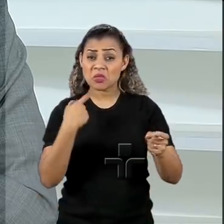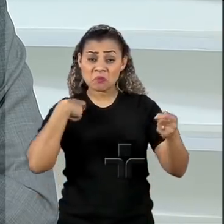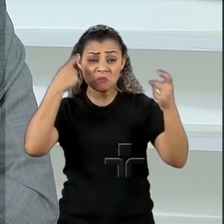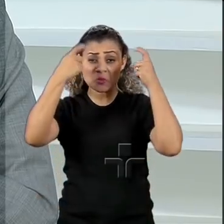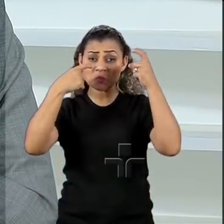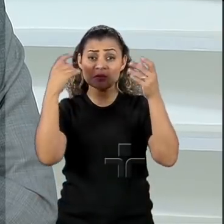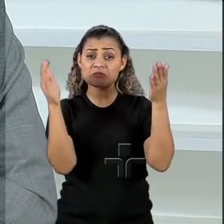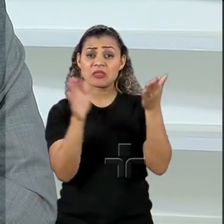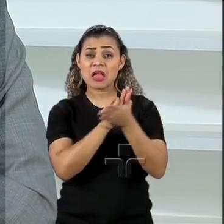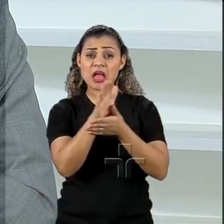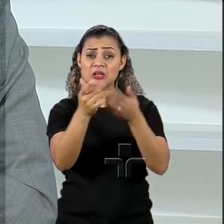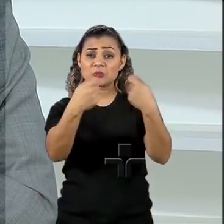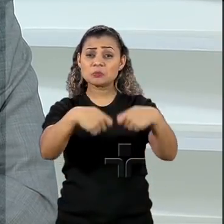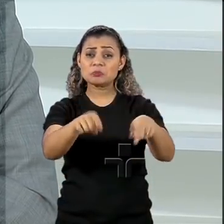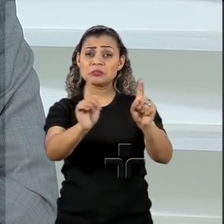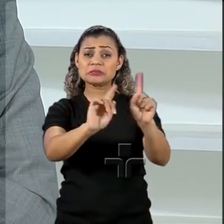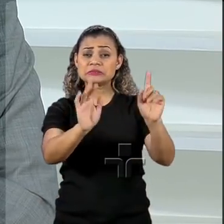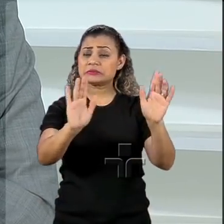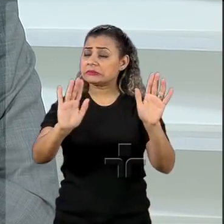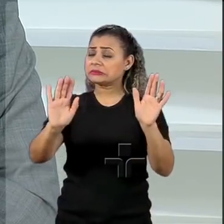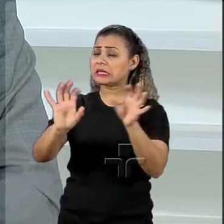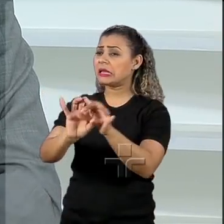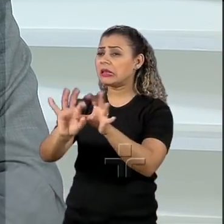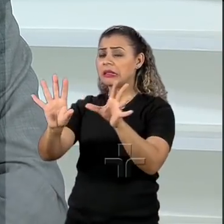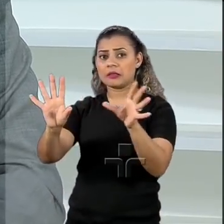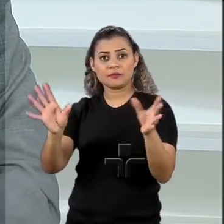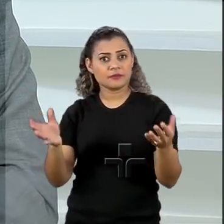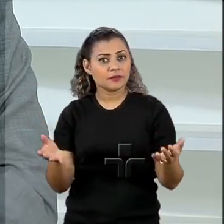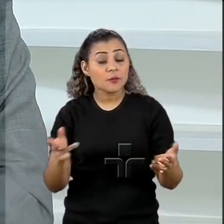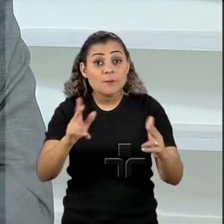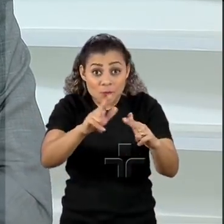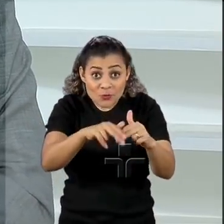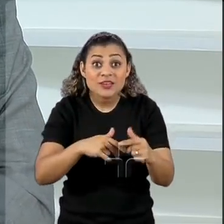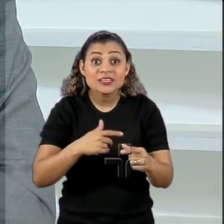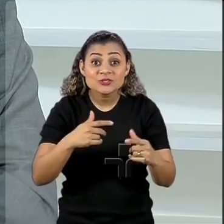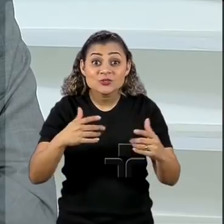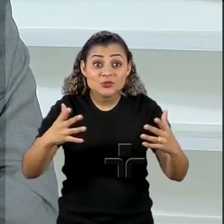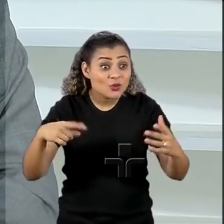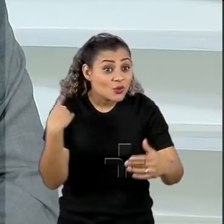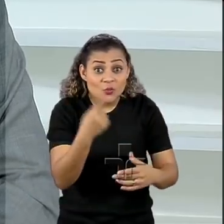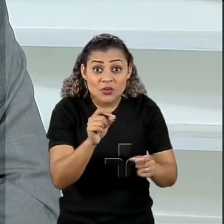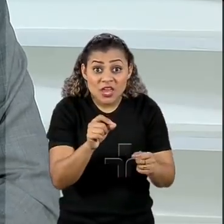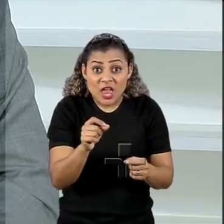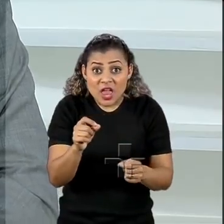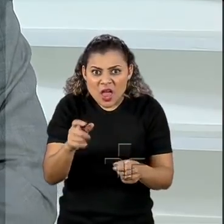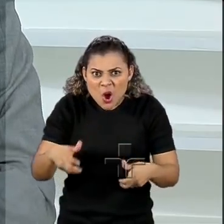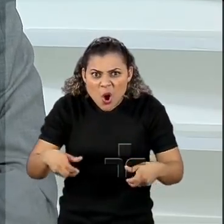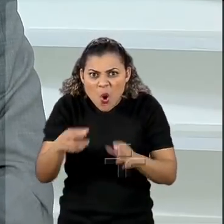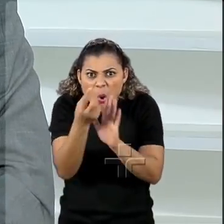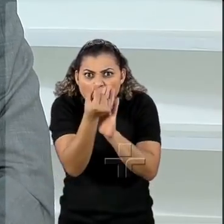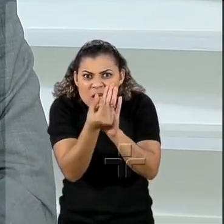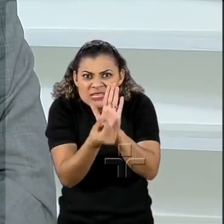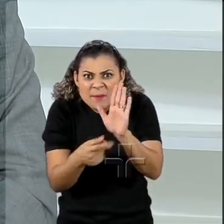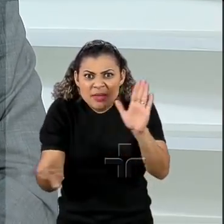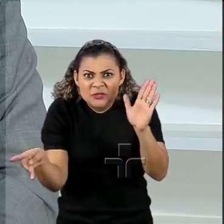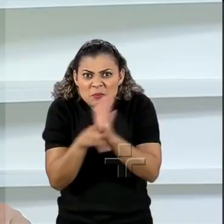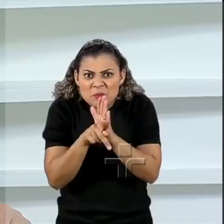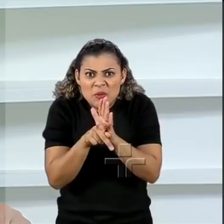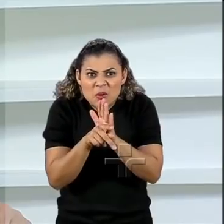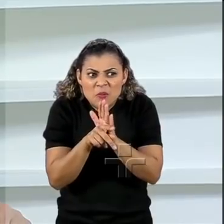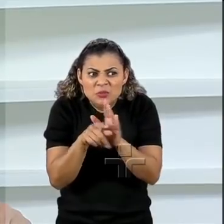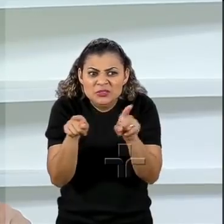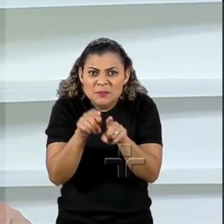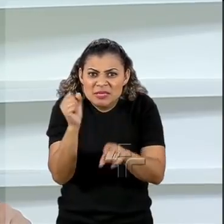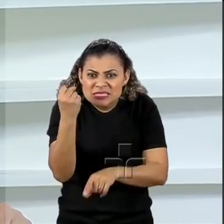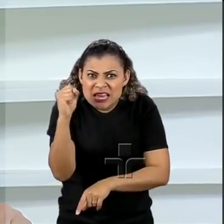relação à fonte de custeio. Então, o impacto disso no orçamento do Sergipe, ninguém sabe. Geralmente o impacto